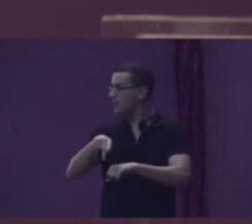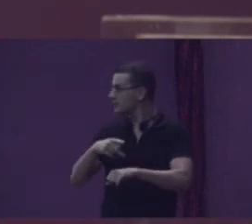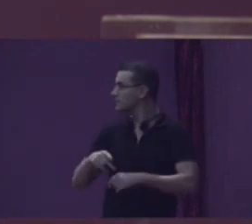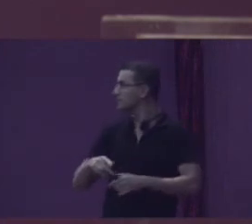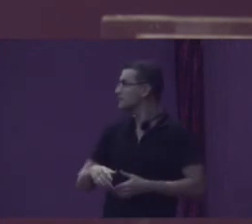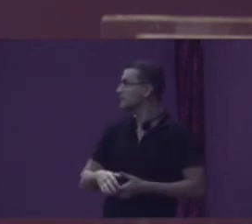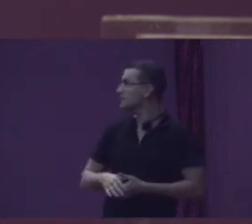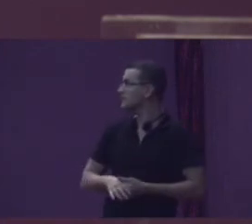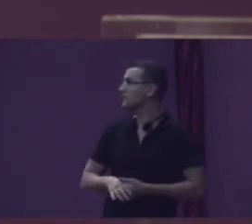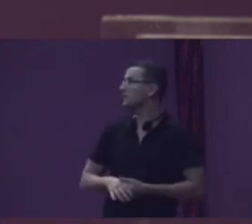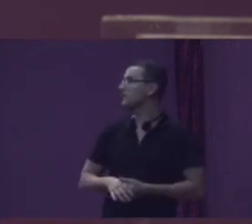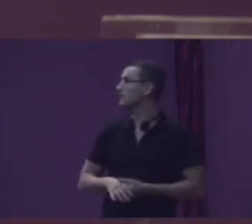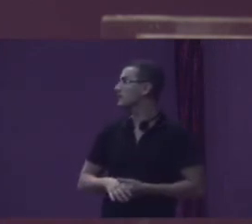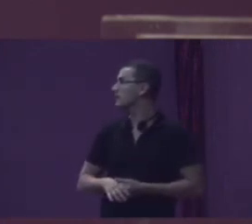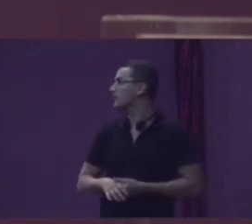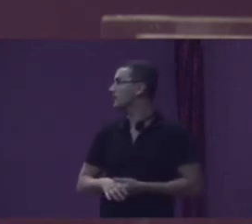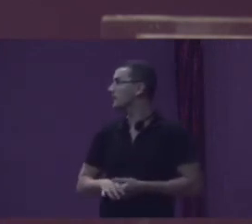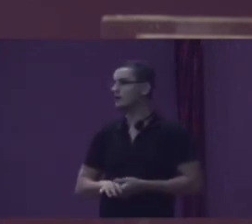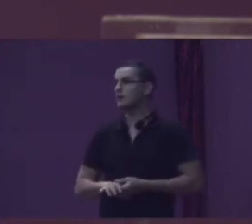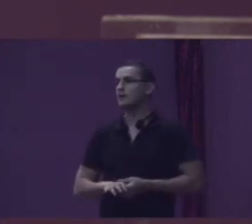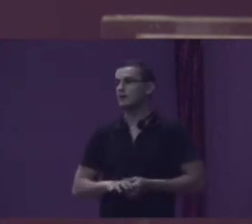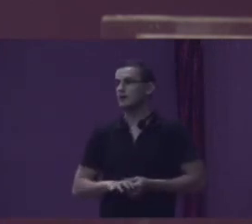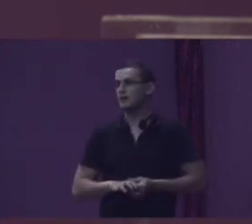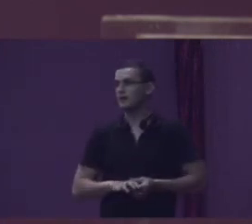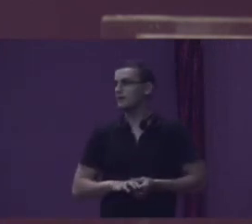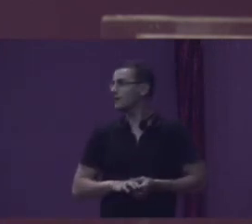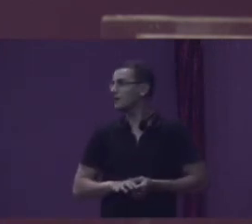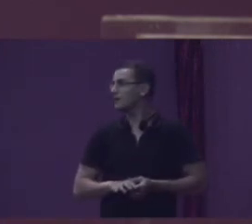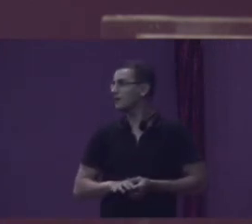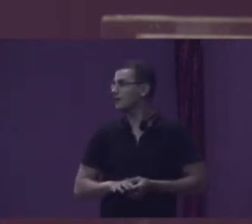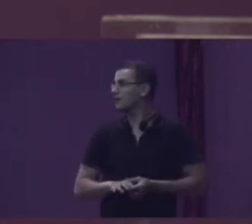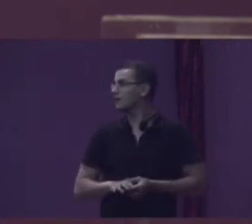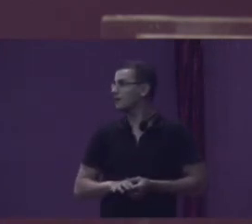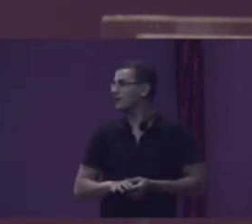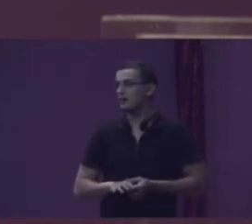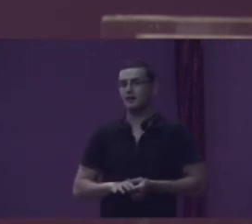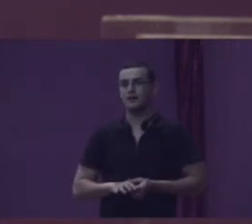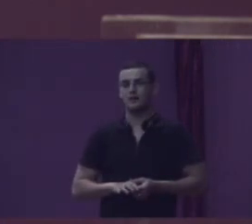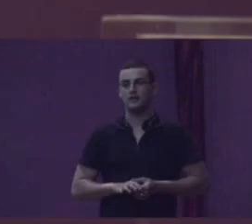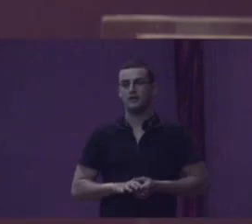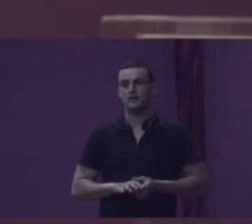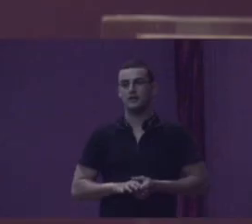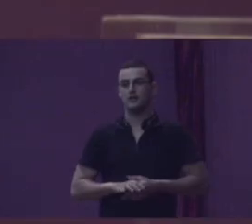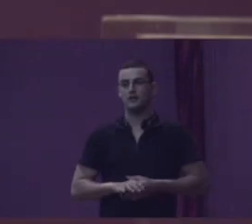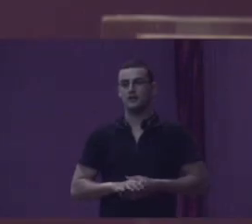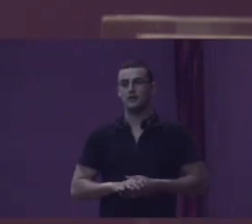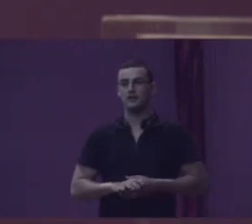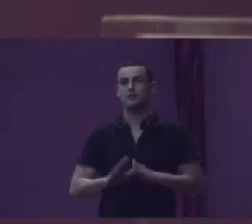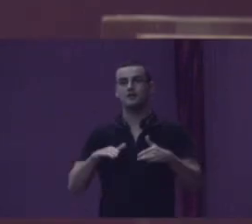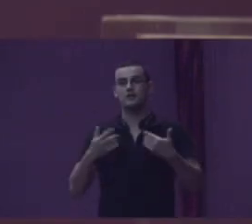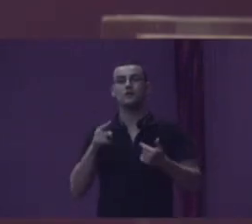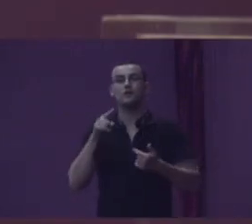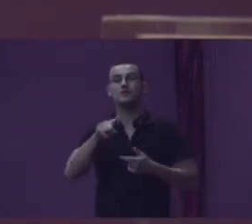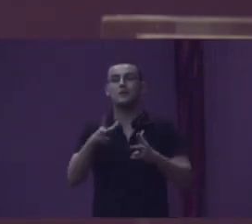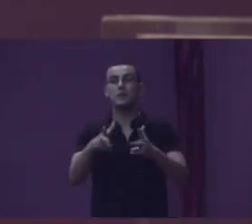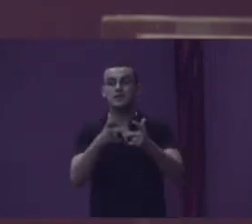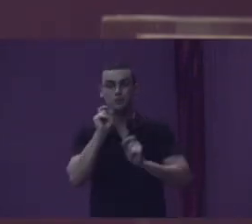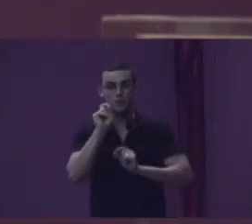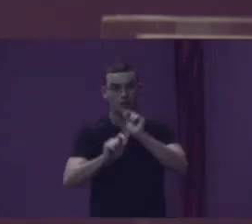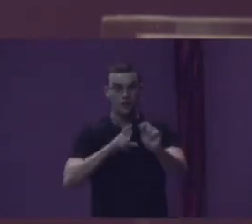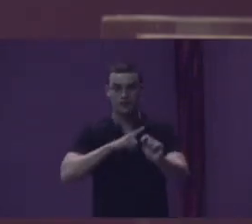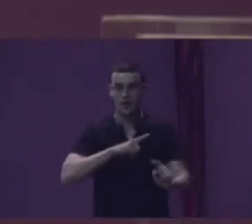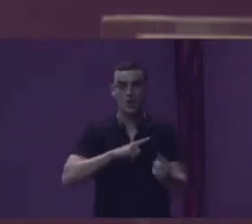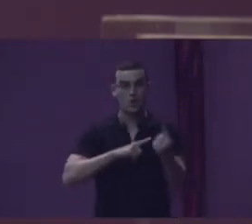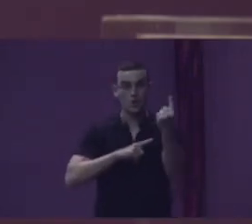mundo. Ok, tá bom, desculpe. Ok, então se você pode ver que uma de 8.000